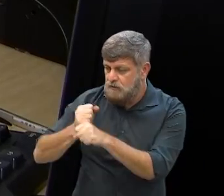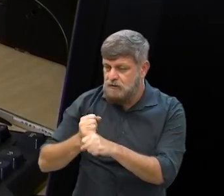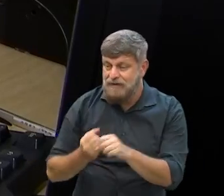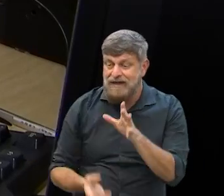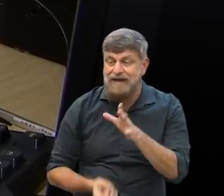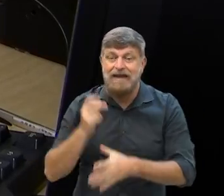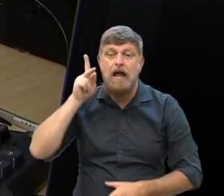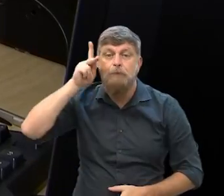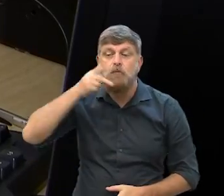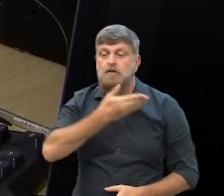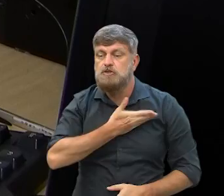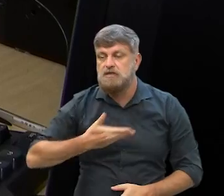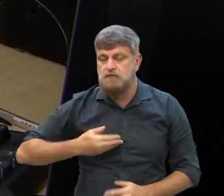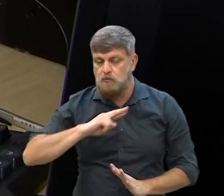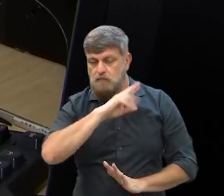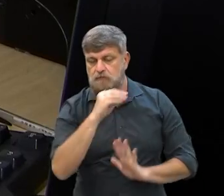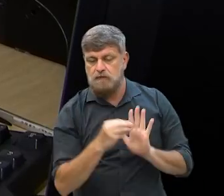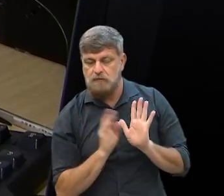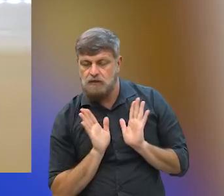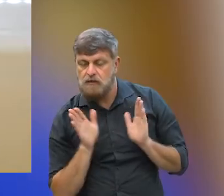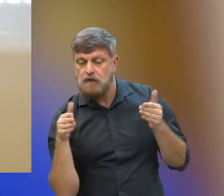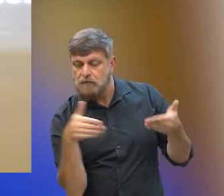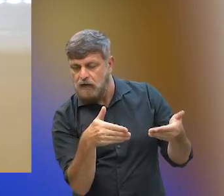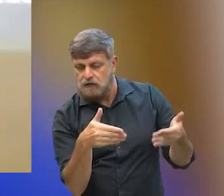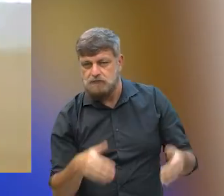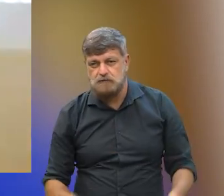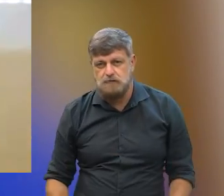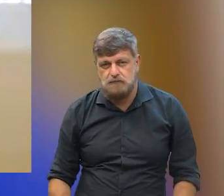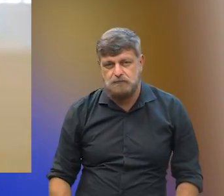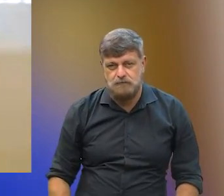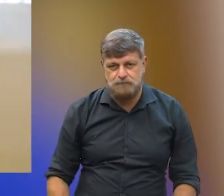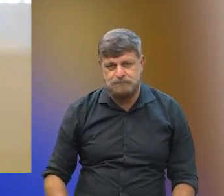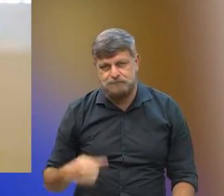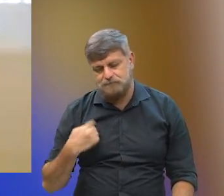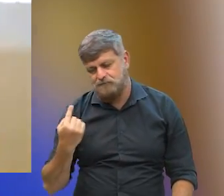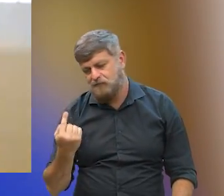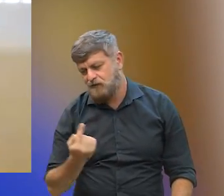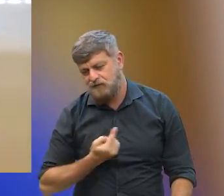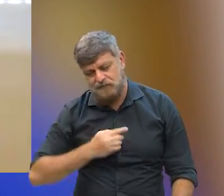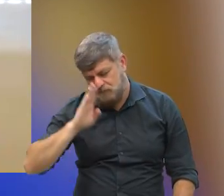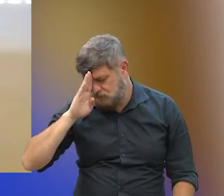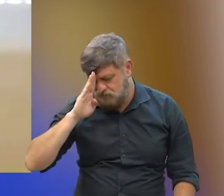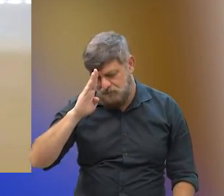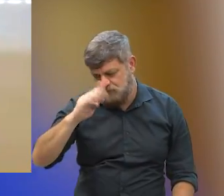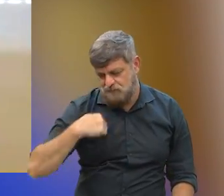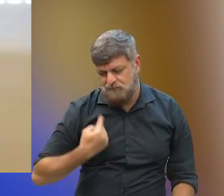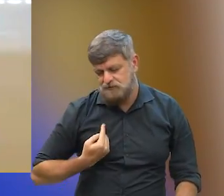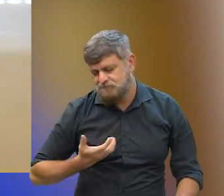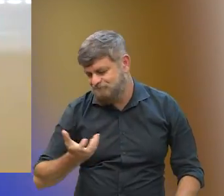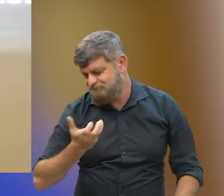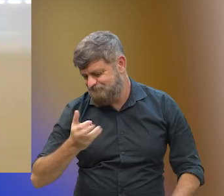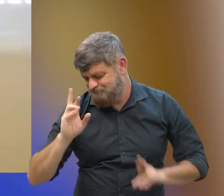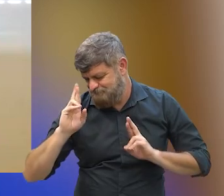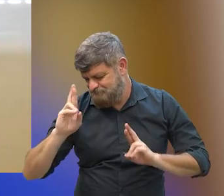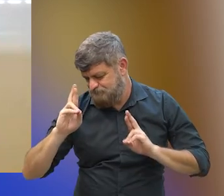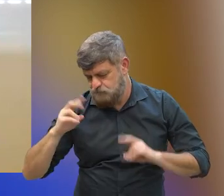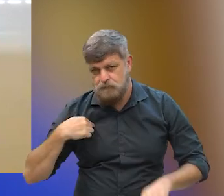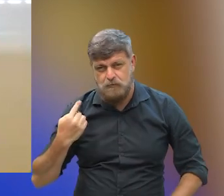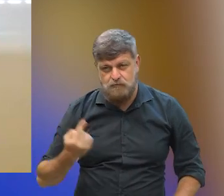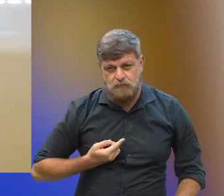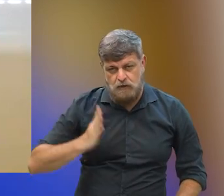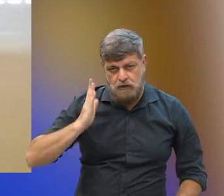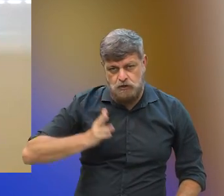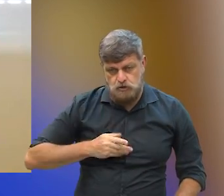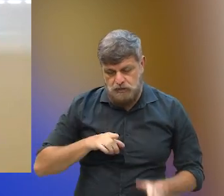políticas públicas ambientais? Esse é o nosso prato cheio, né, que a gente quer mesmo. Nós já fizemos esse